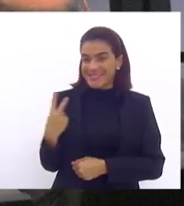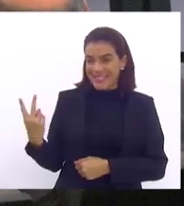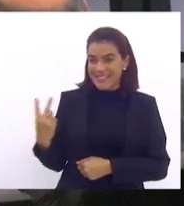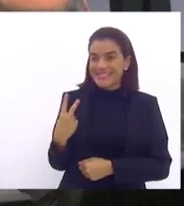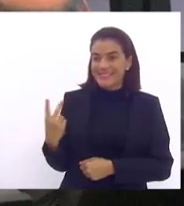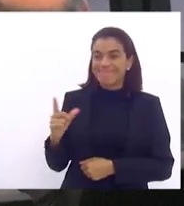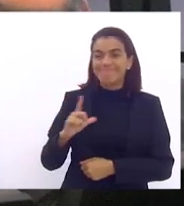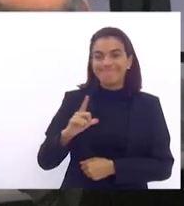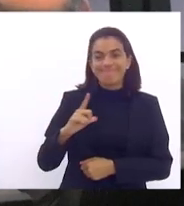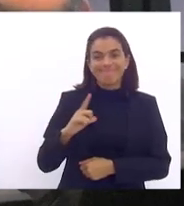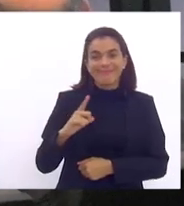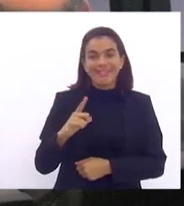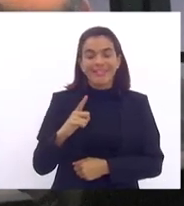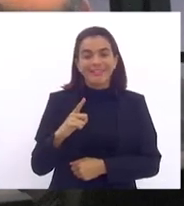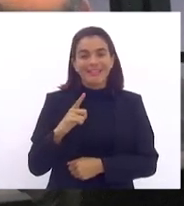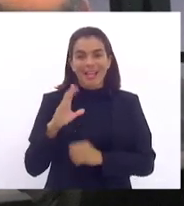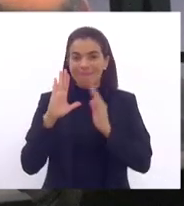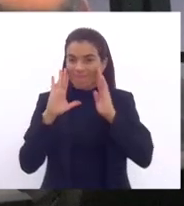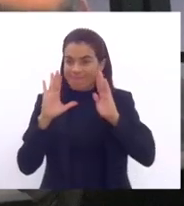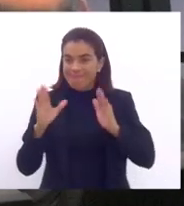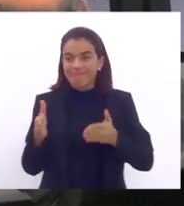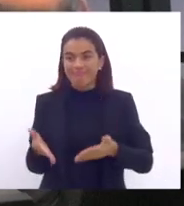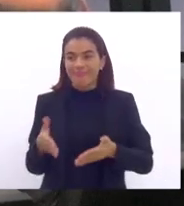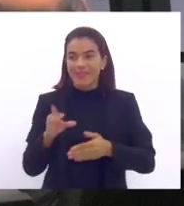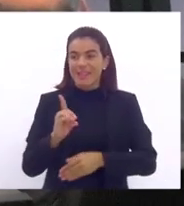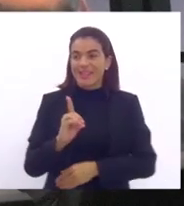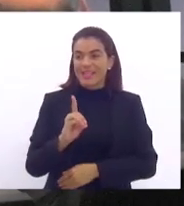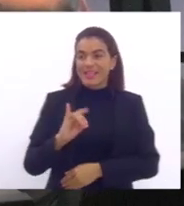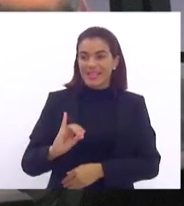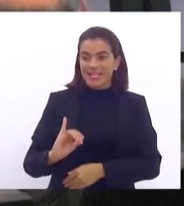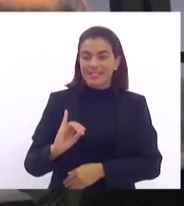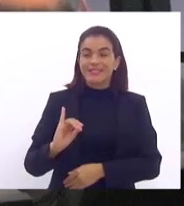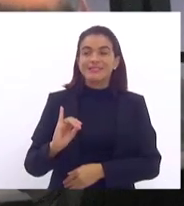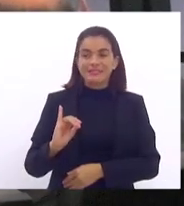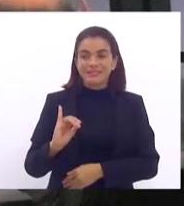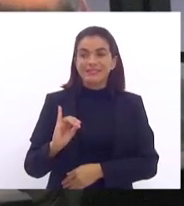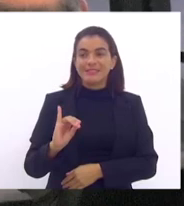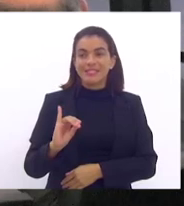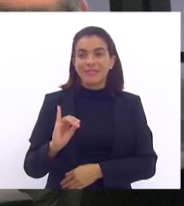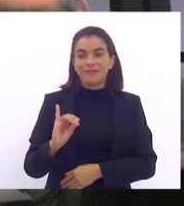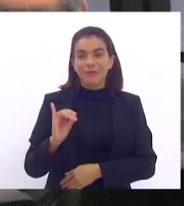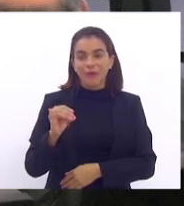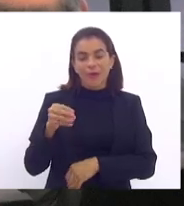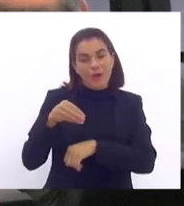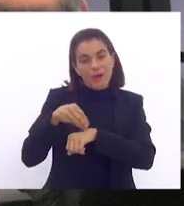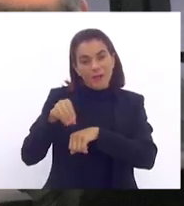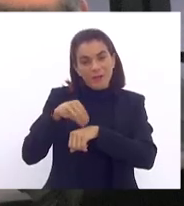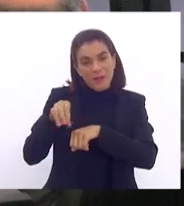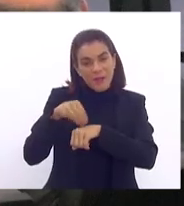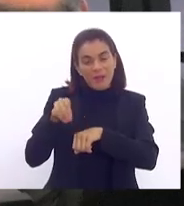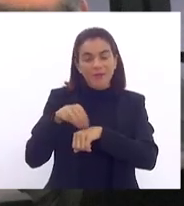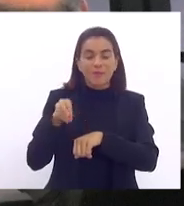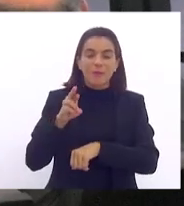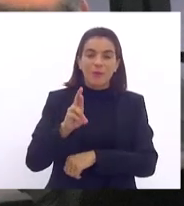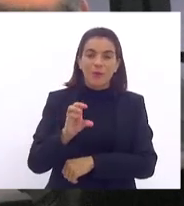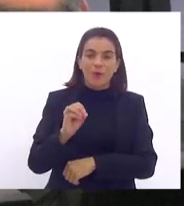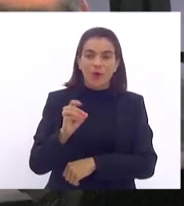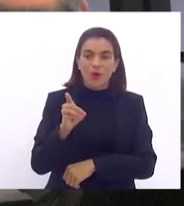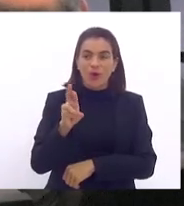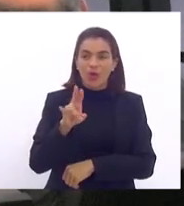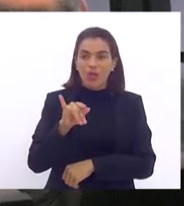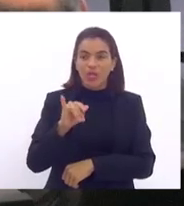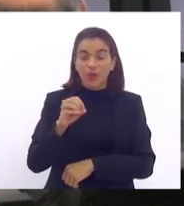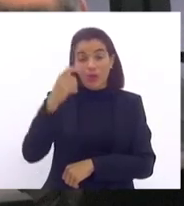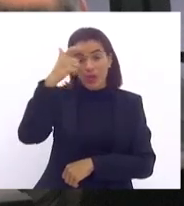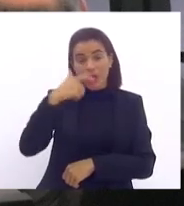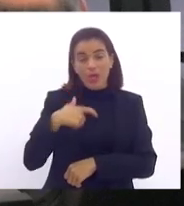muito carinho com essa adi que eh foi conduzida intelectualmente pelo Rodrigo eu assumo a procuradoria geral quando esse processo